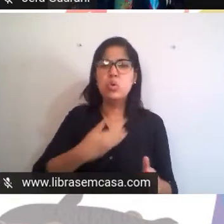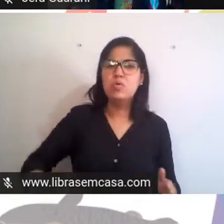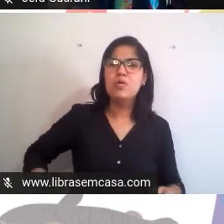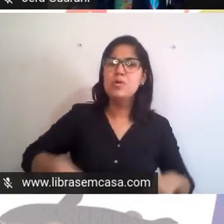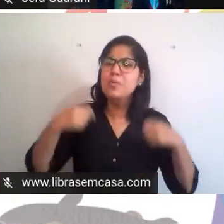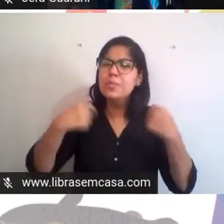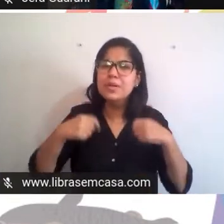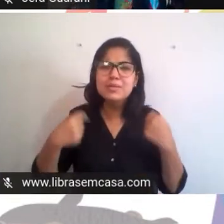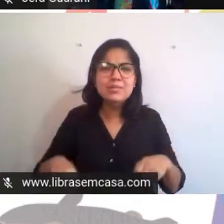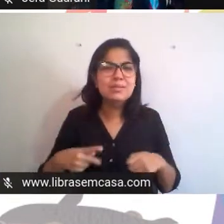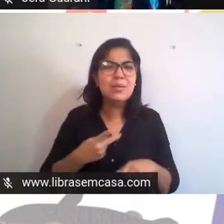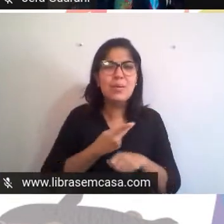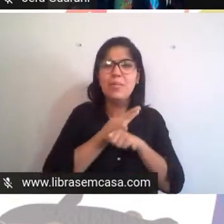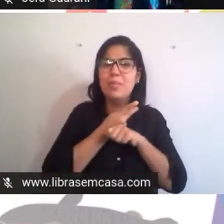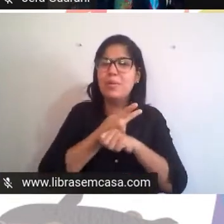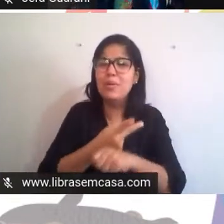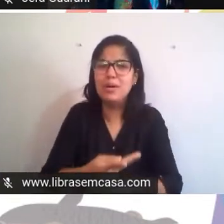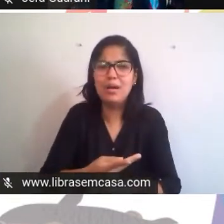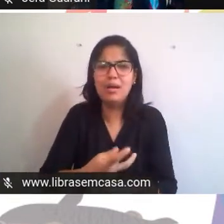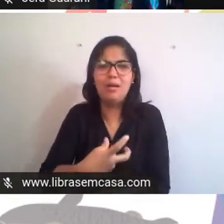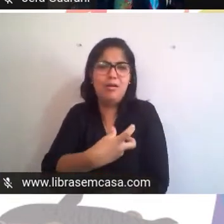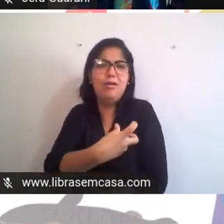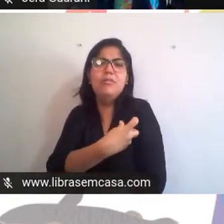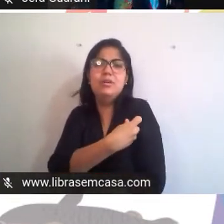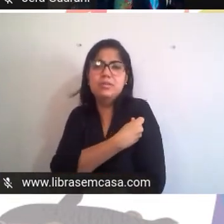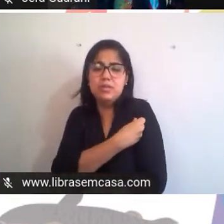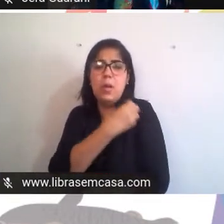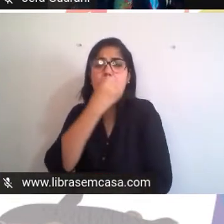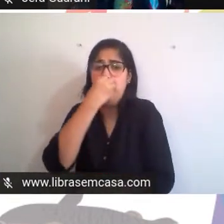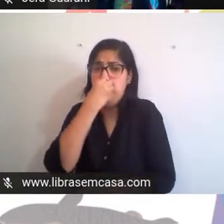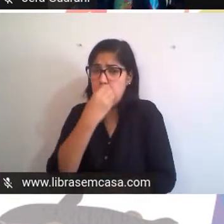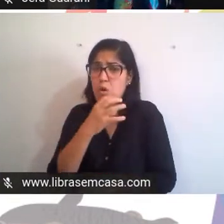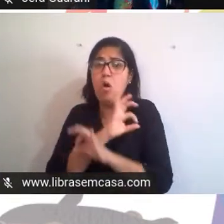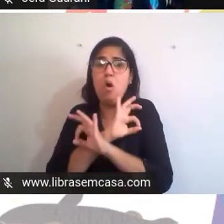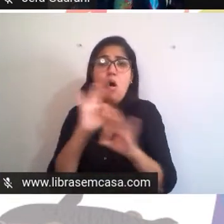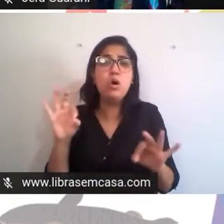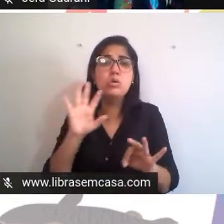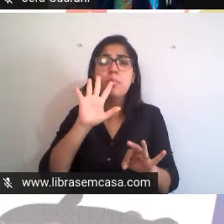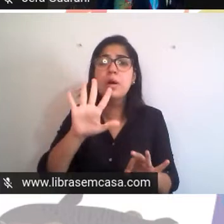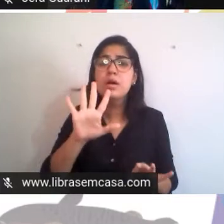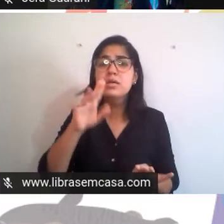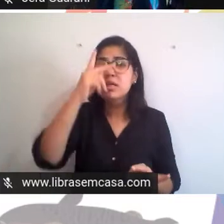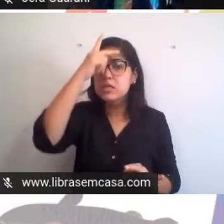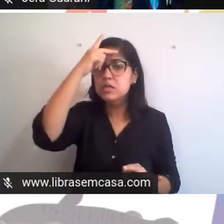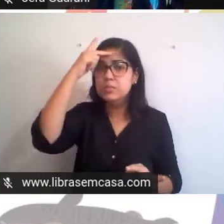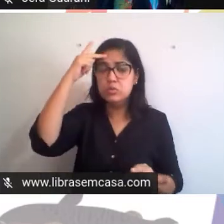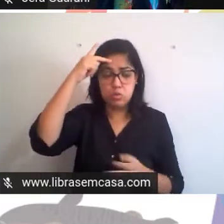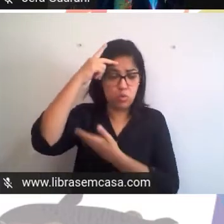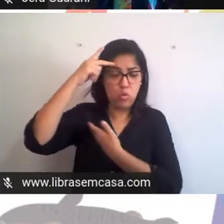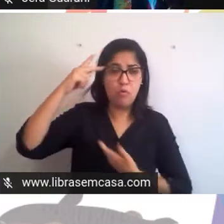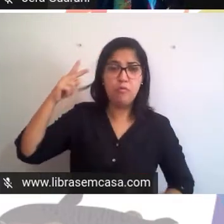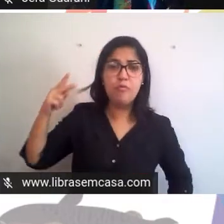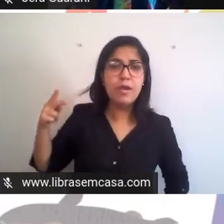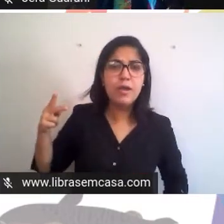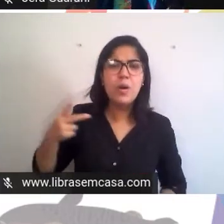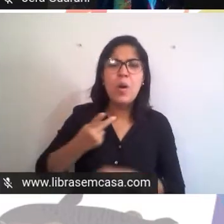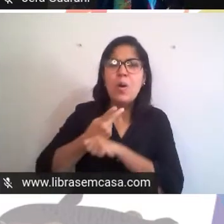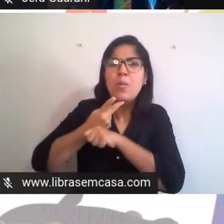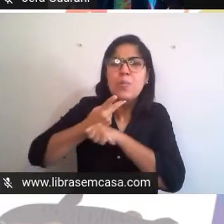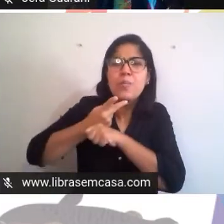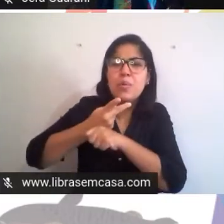busca séria da erradicação da fome. Porque a fome faz diferença de